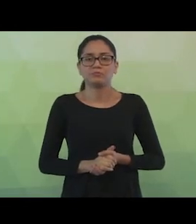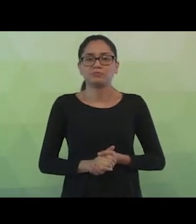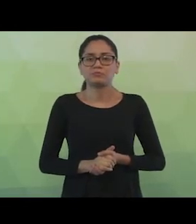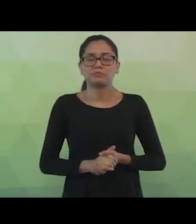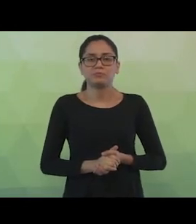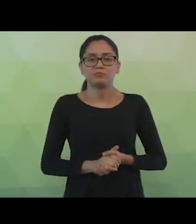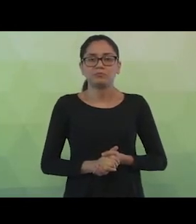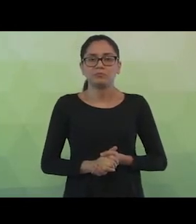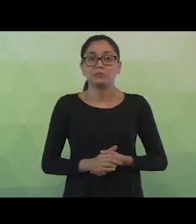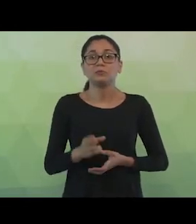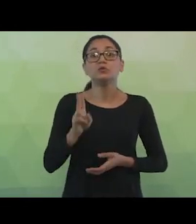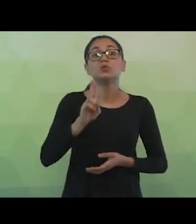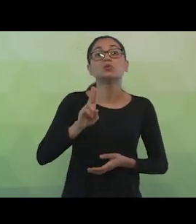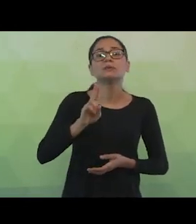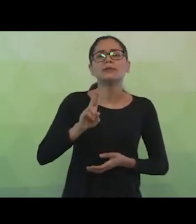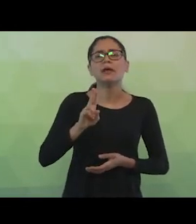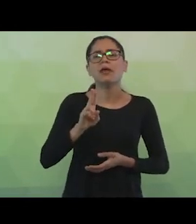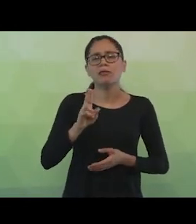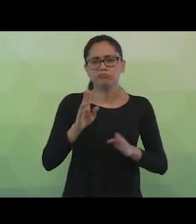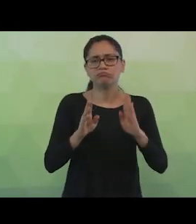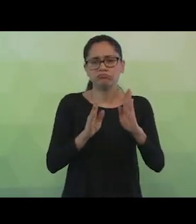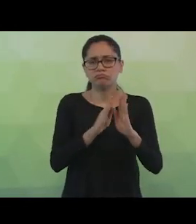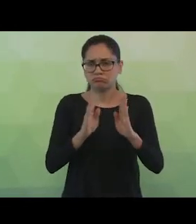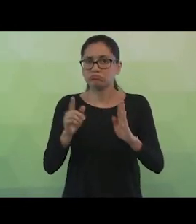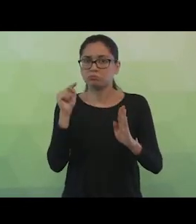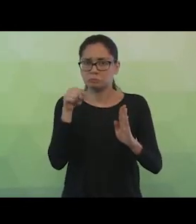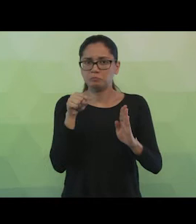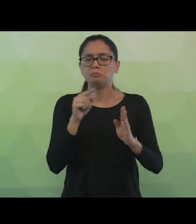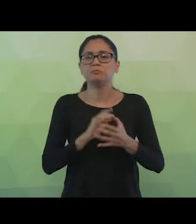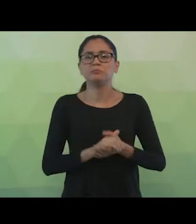biblioteca, vamos digitar